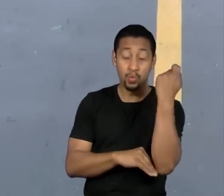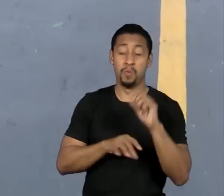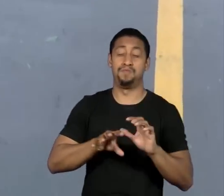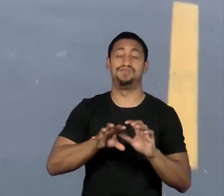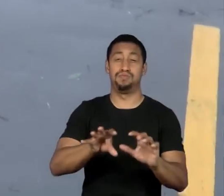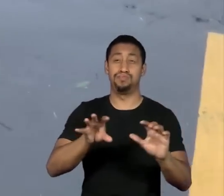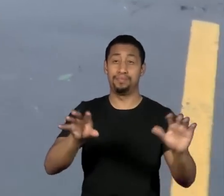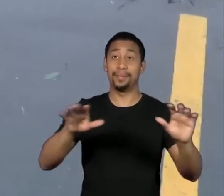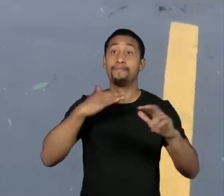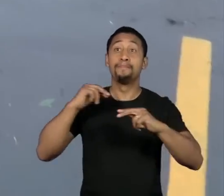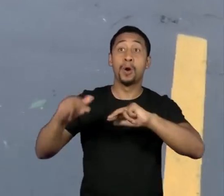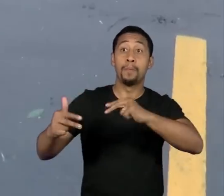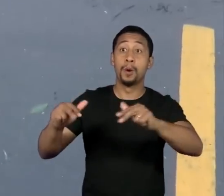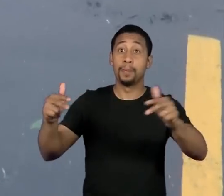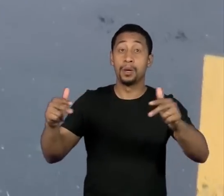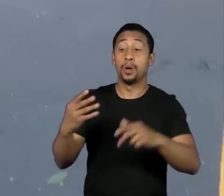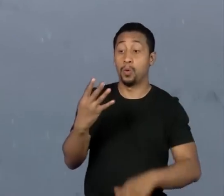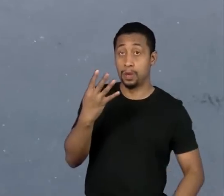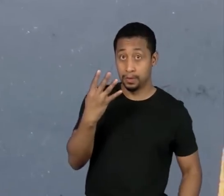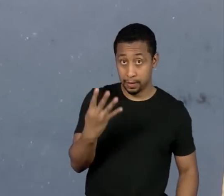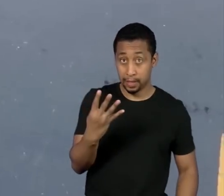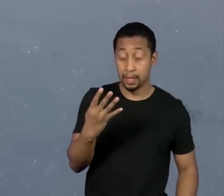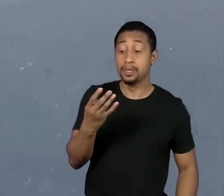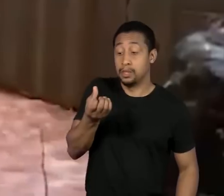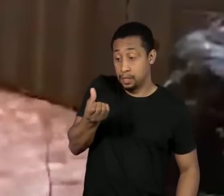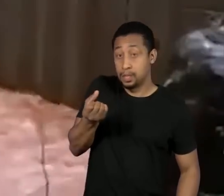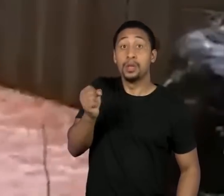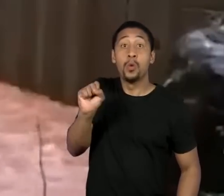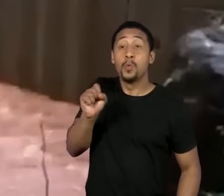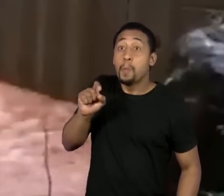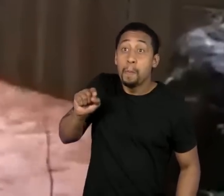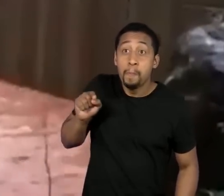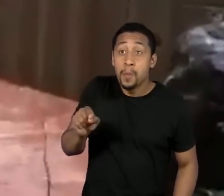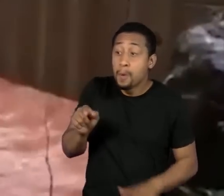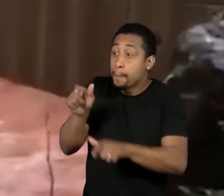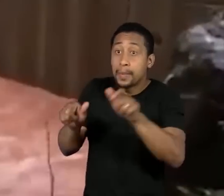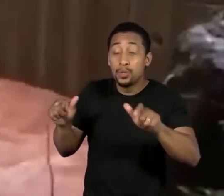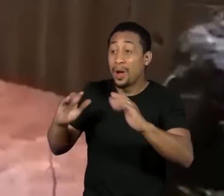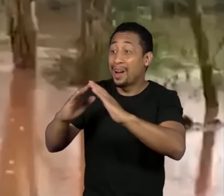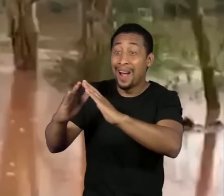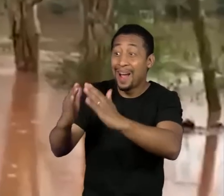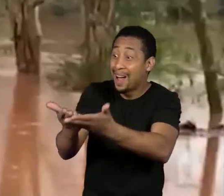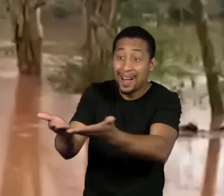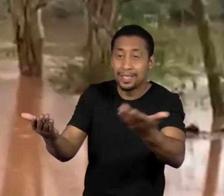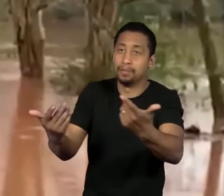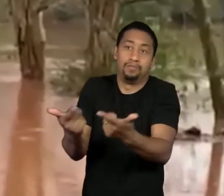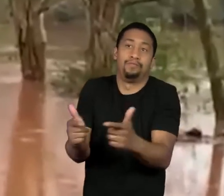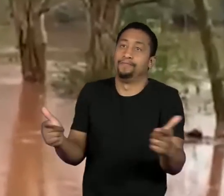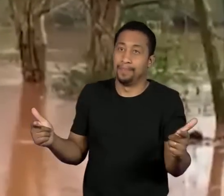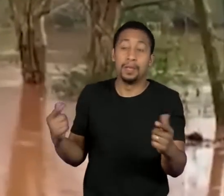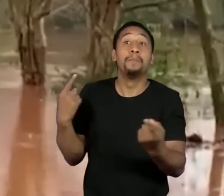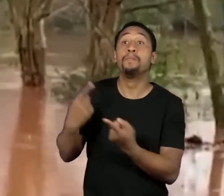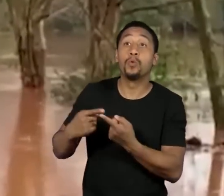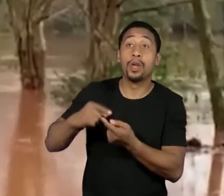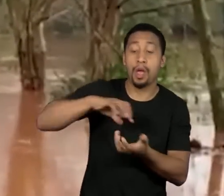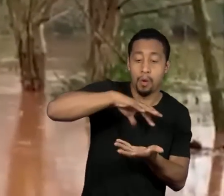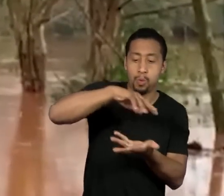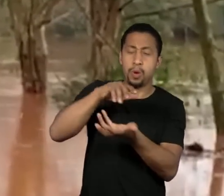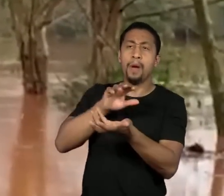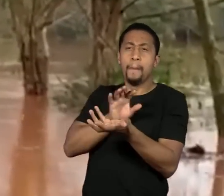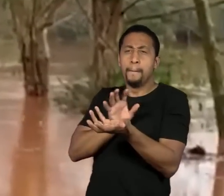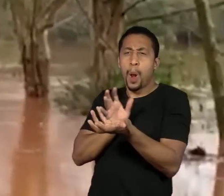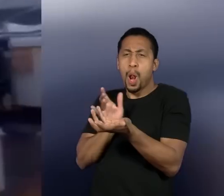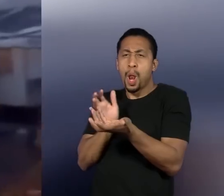e 468 mil desabrigados. O fenômeno é intensificado pelo El Niño, que provoca